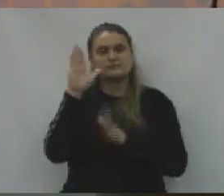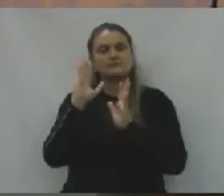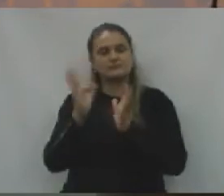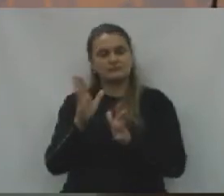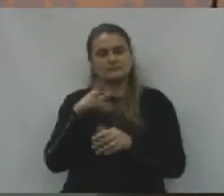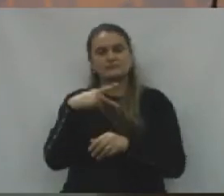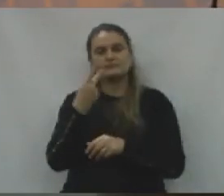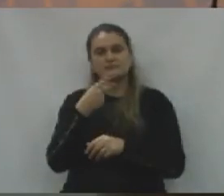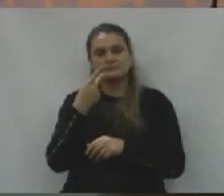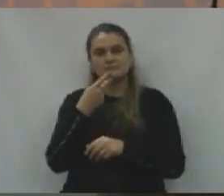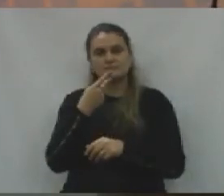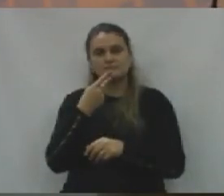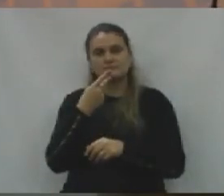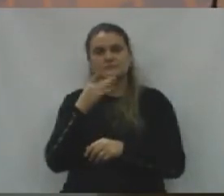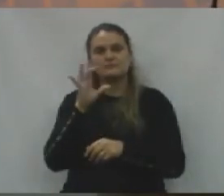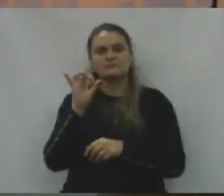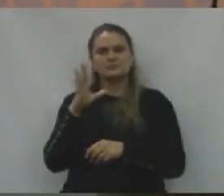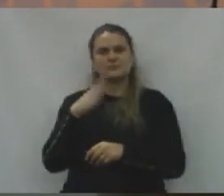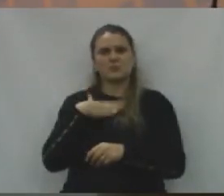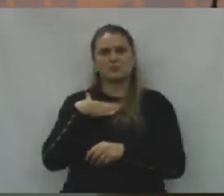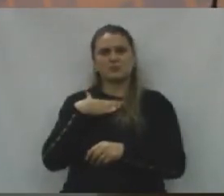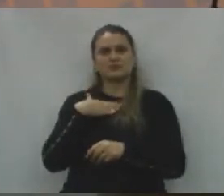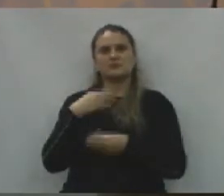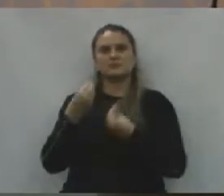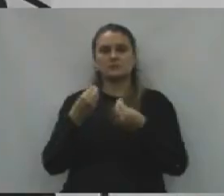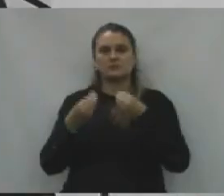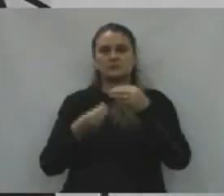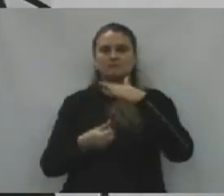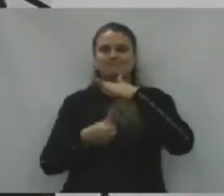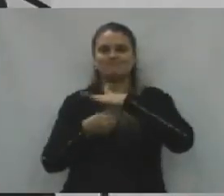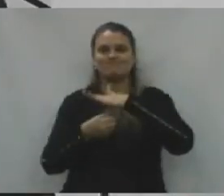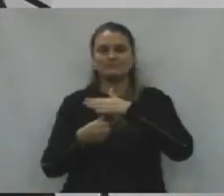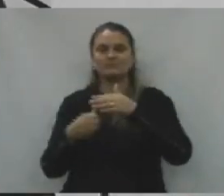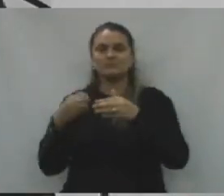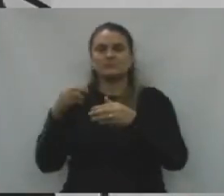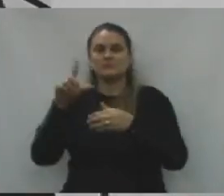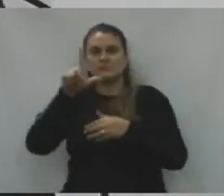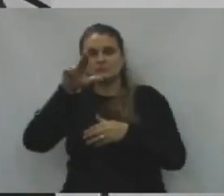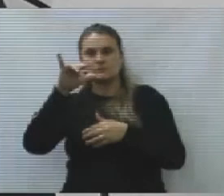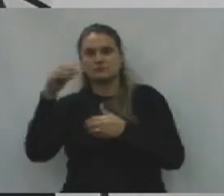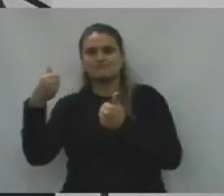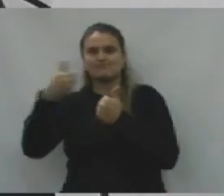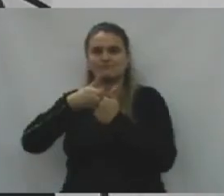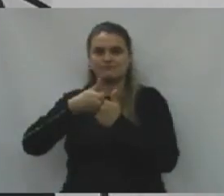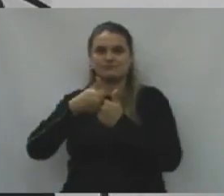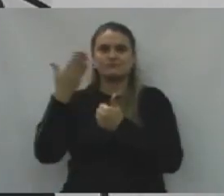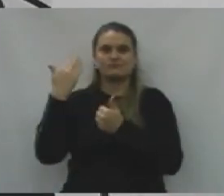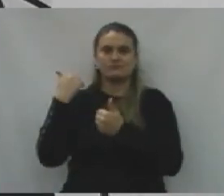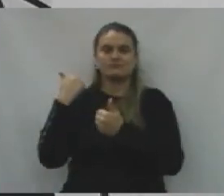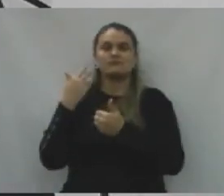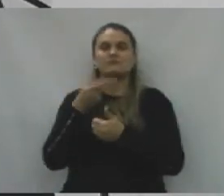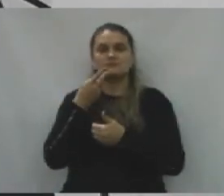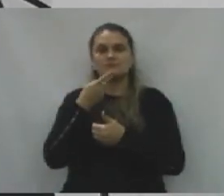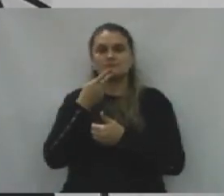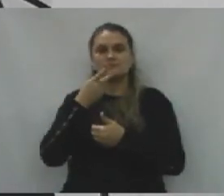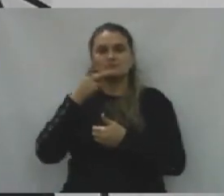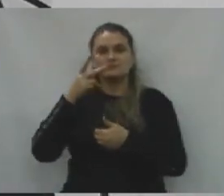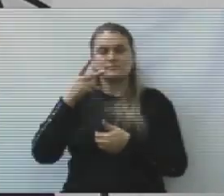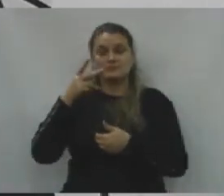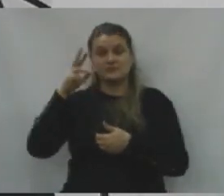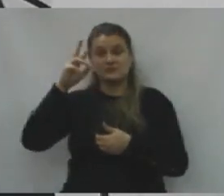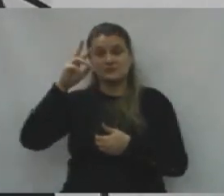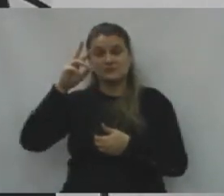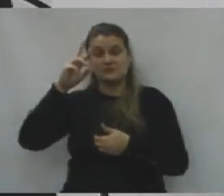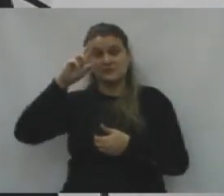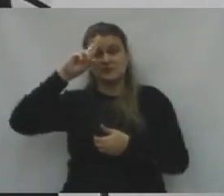isso já foi falado, só por mim, desde como reitor, e pelo Lúcio como vice-reitor, há 2 prefeitos. O chefe do